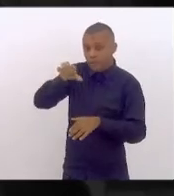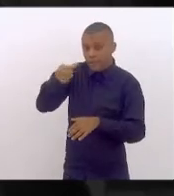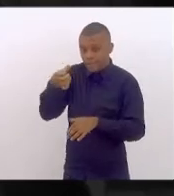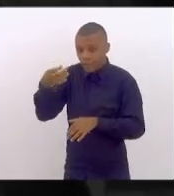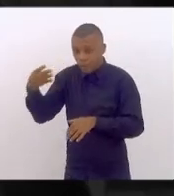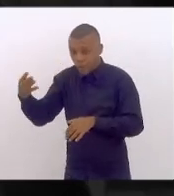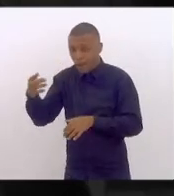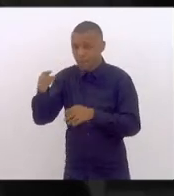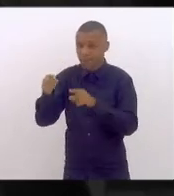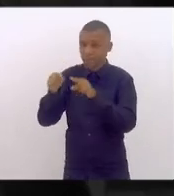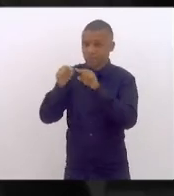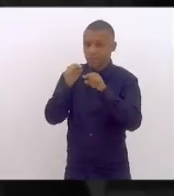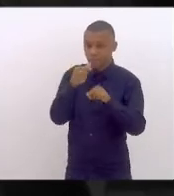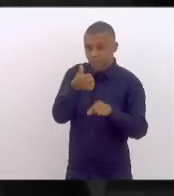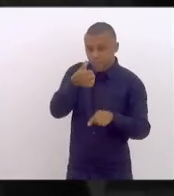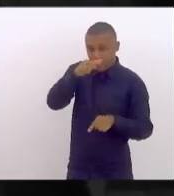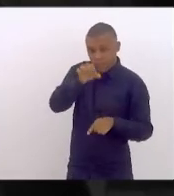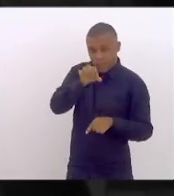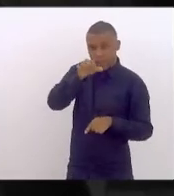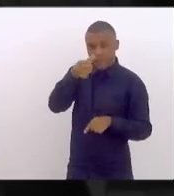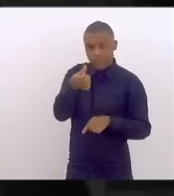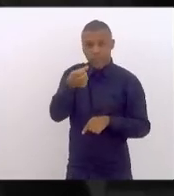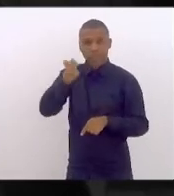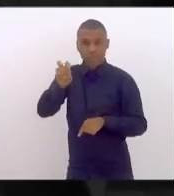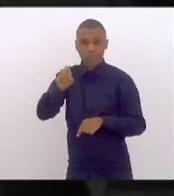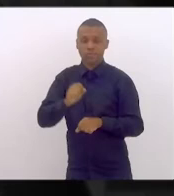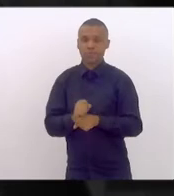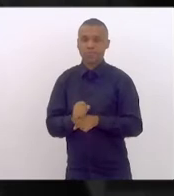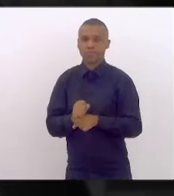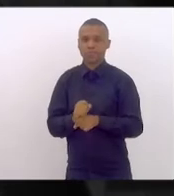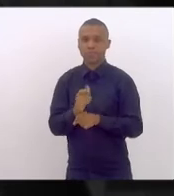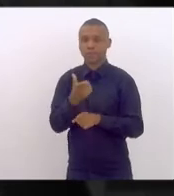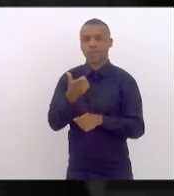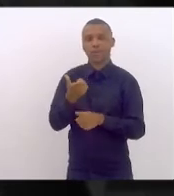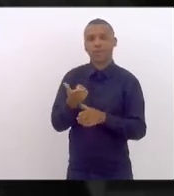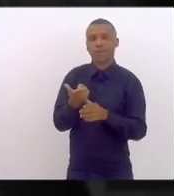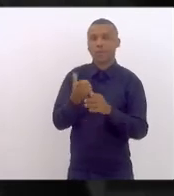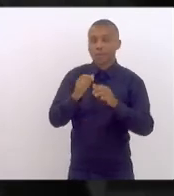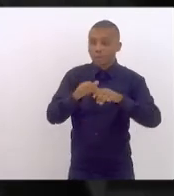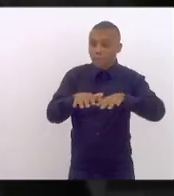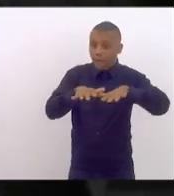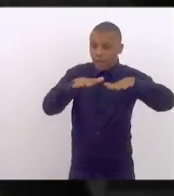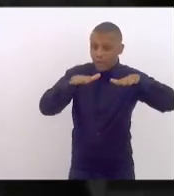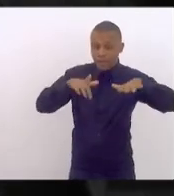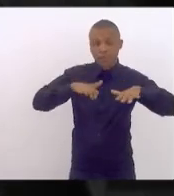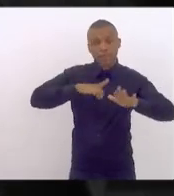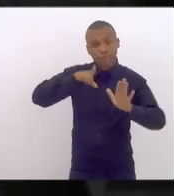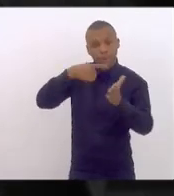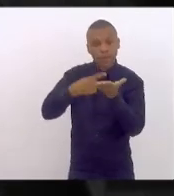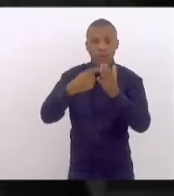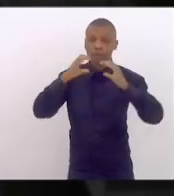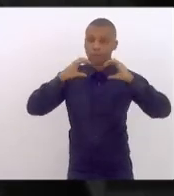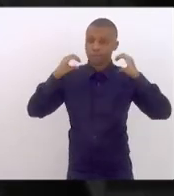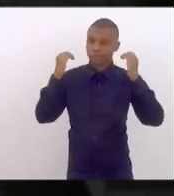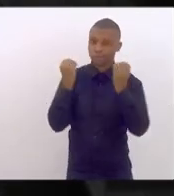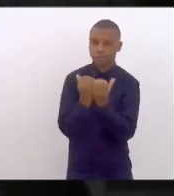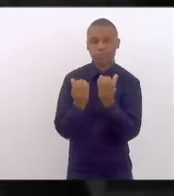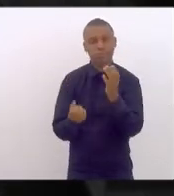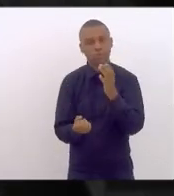86 elegeram uma assembleia nacional constituinte na verdade um Congresso Nacional Constituinte